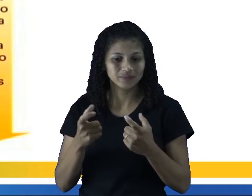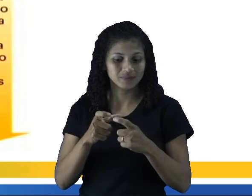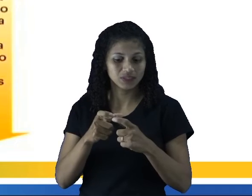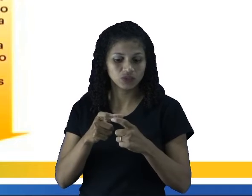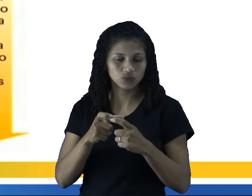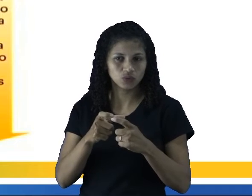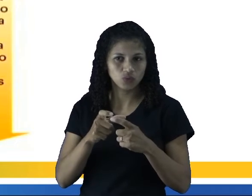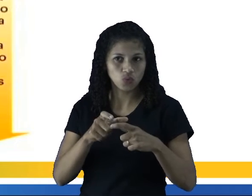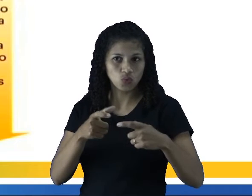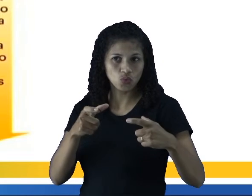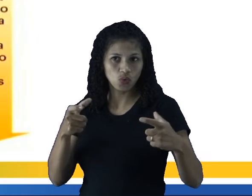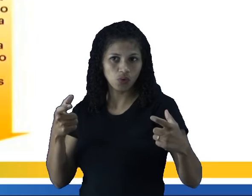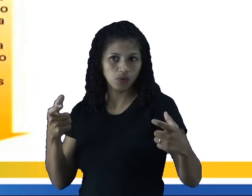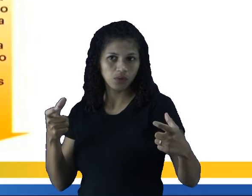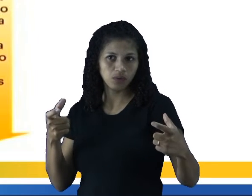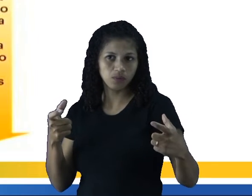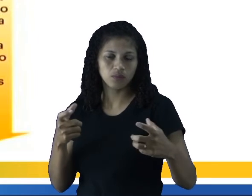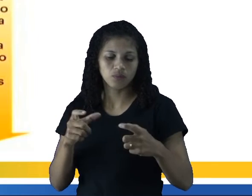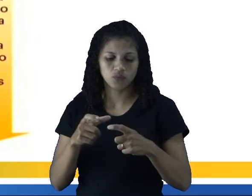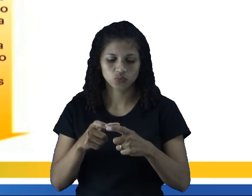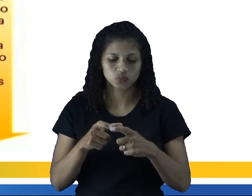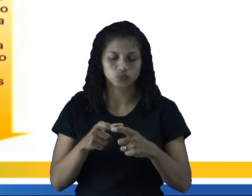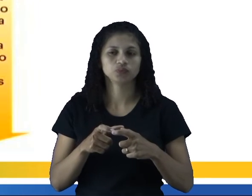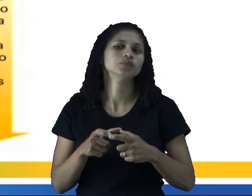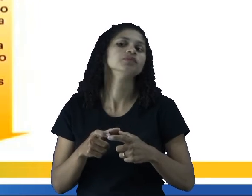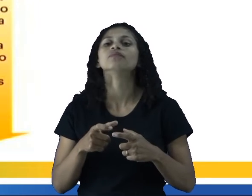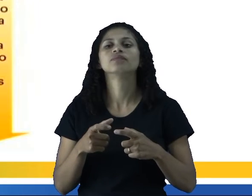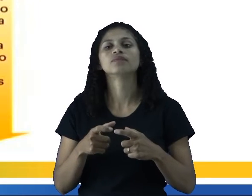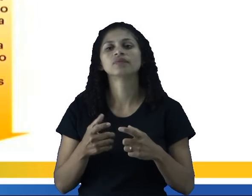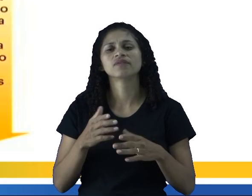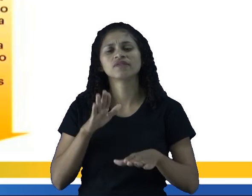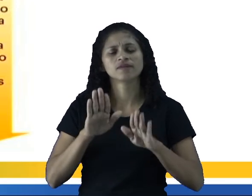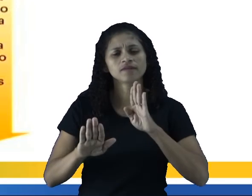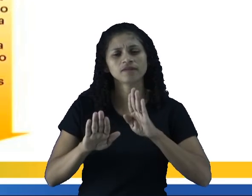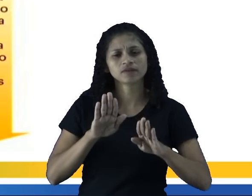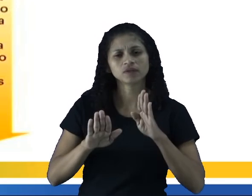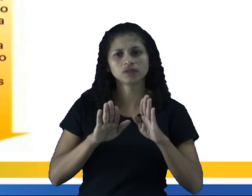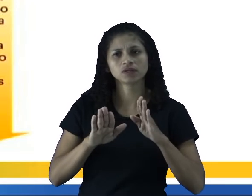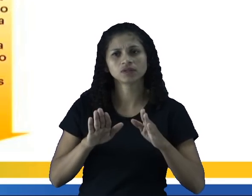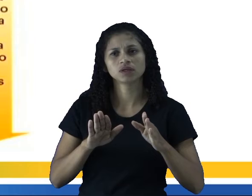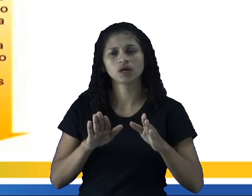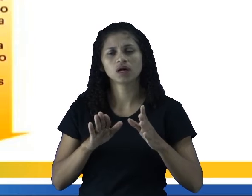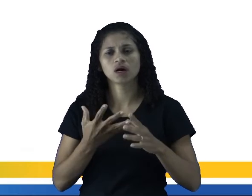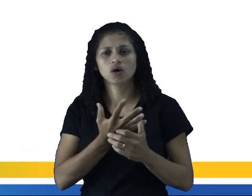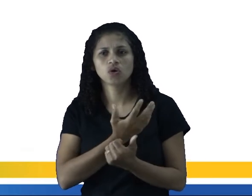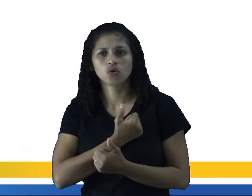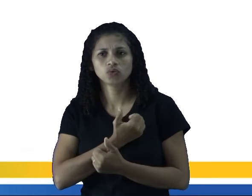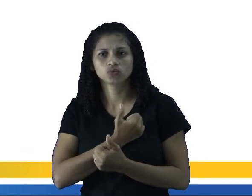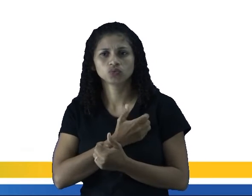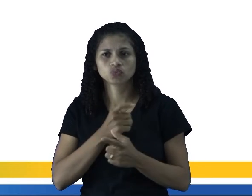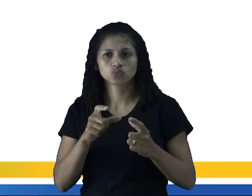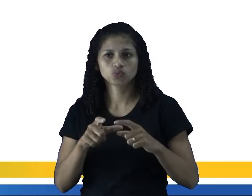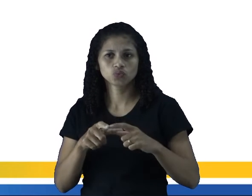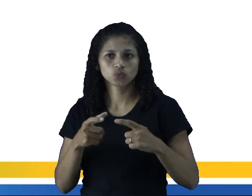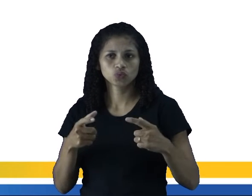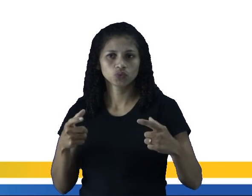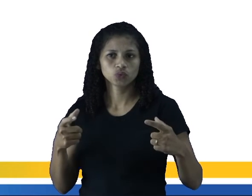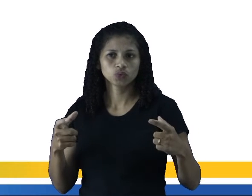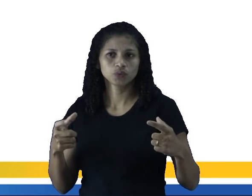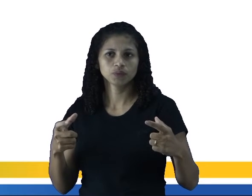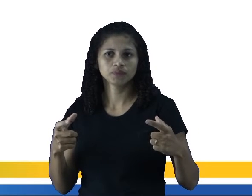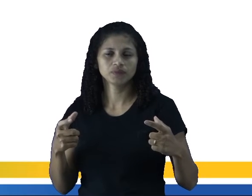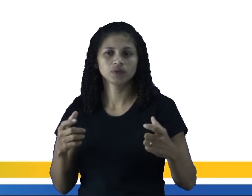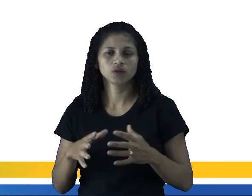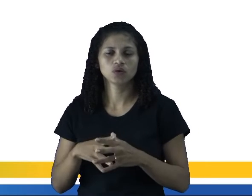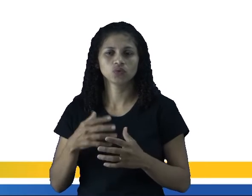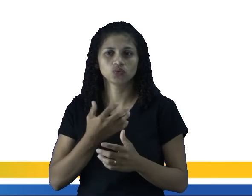Então, o tamanho, né, o raio atômico, ele vai variar em relação ao número de camadas e também em relação ao